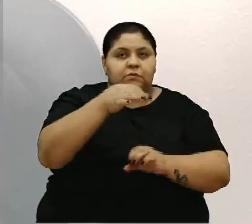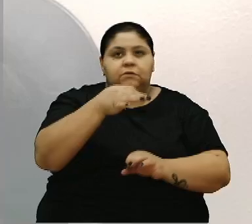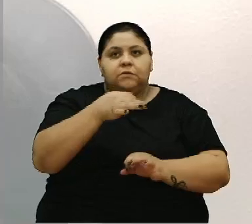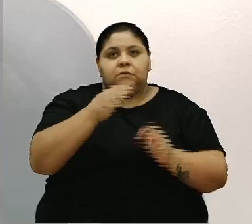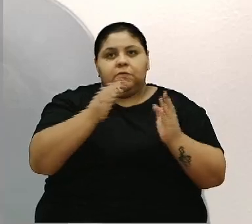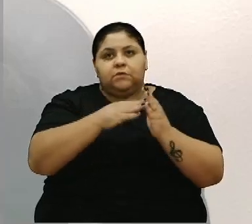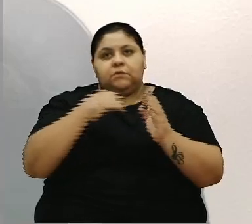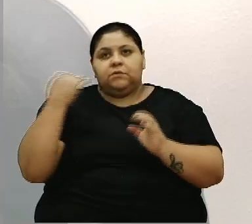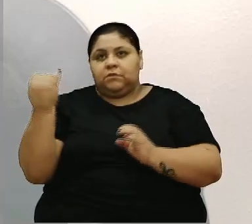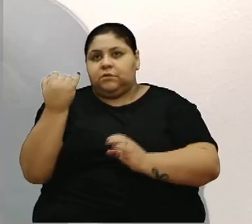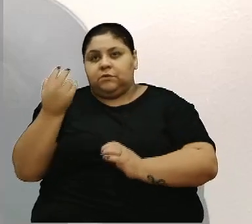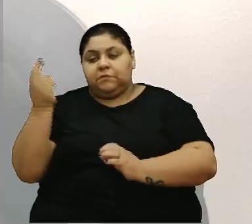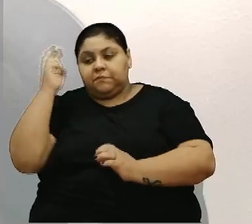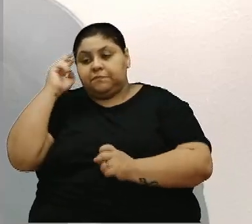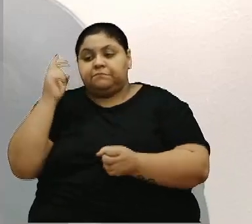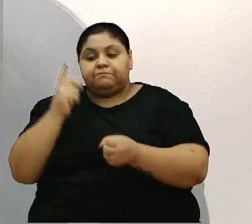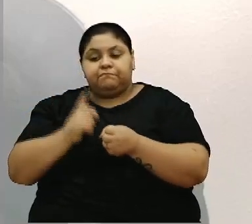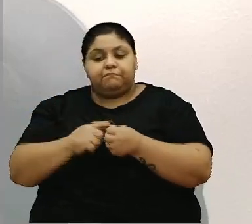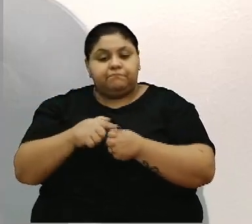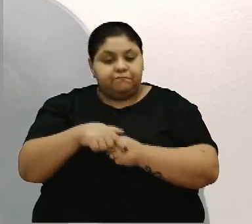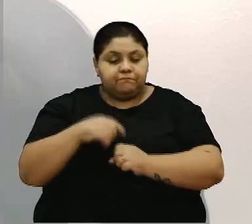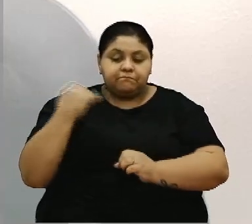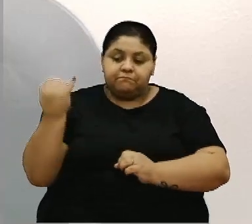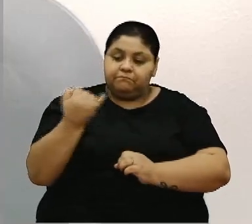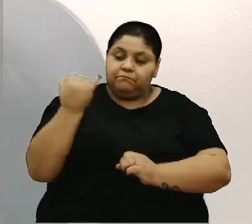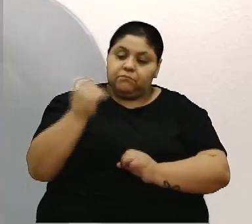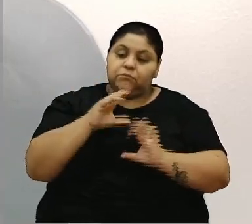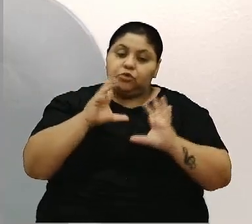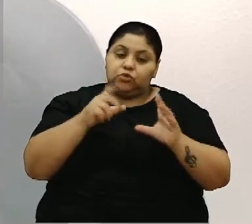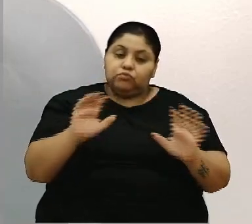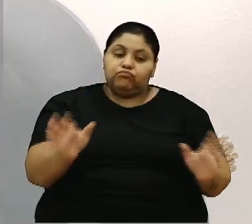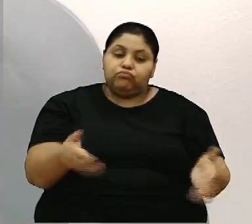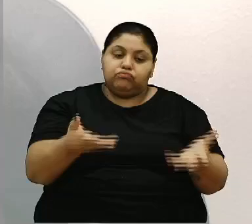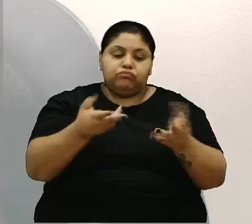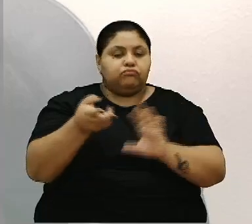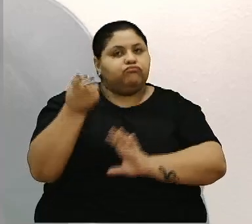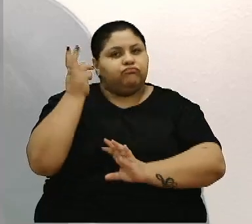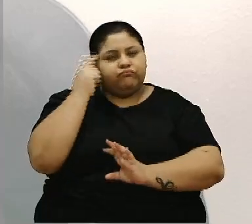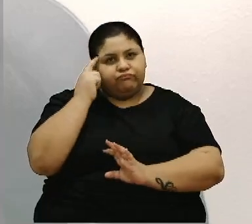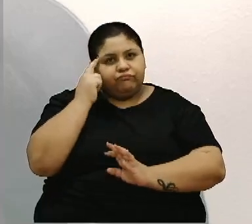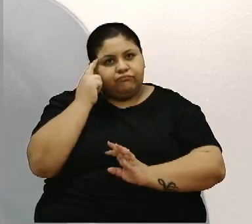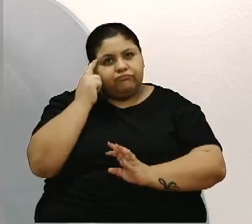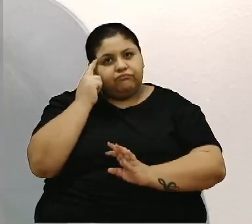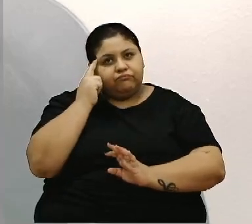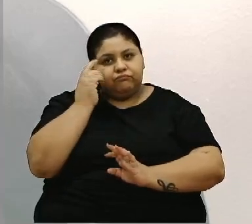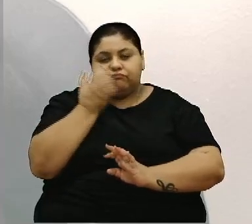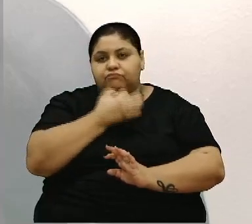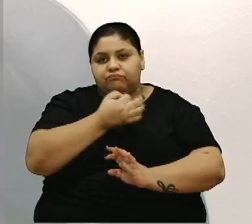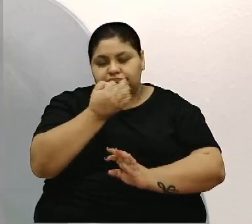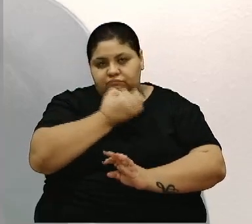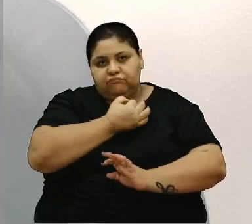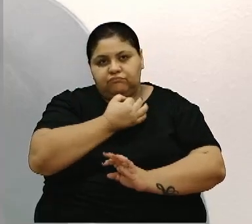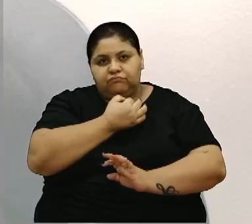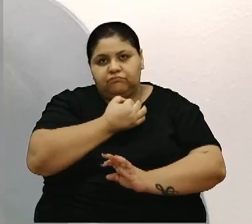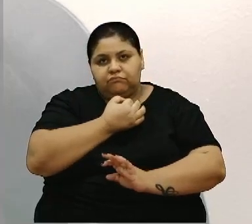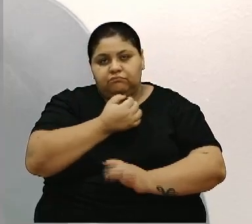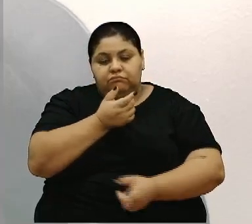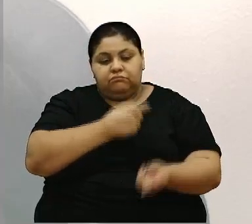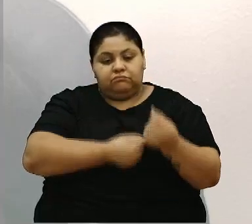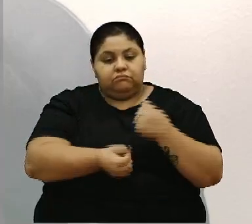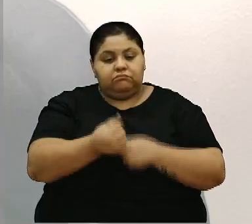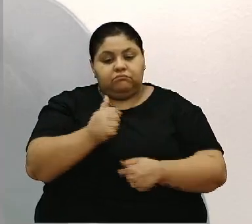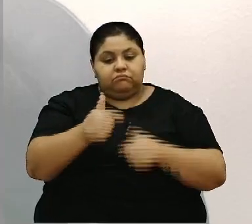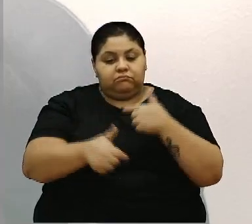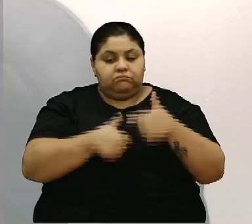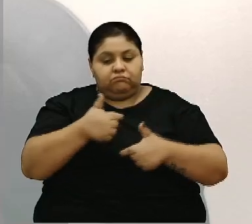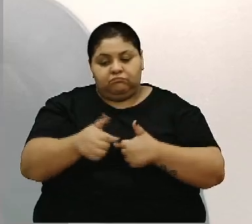importância que tem a cultura para a cidade, da importância de todo o fomento que a cultura tem para Caxias do Sul, na economia, no emprego,